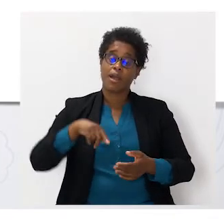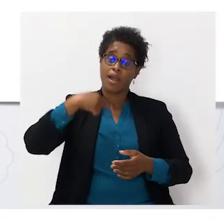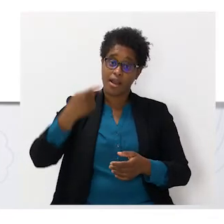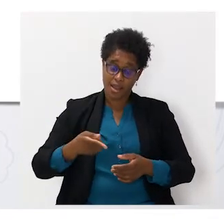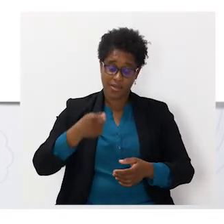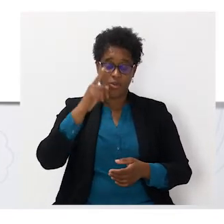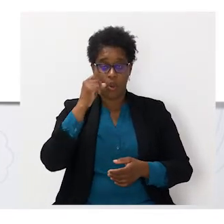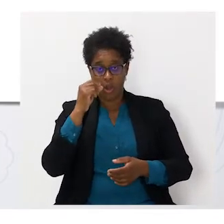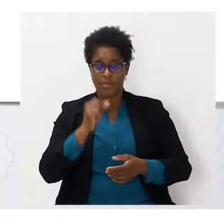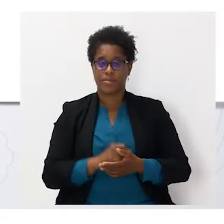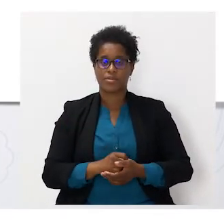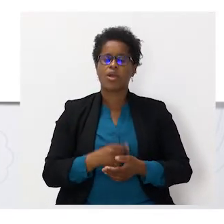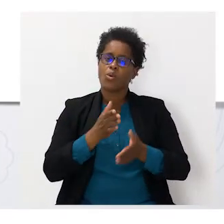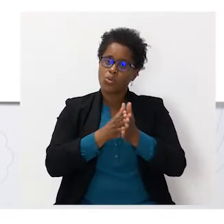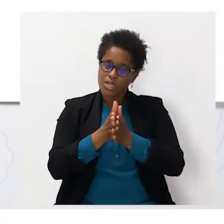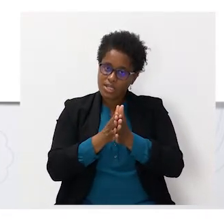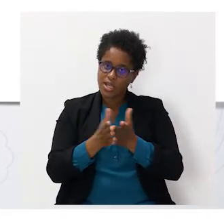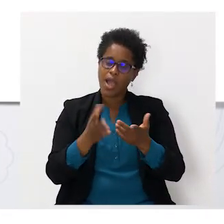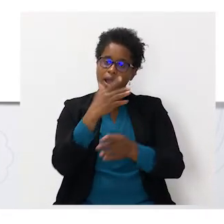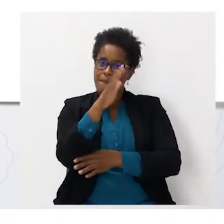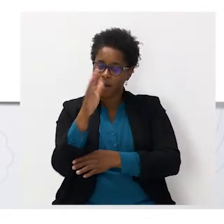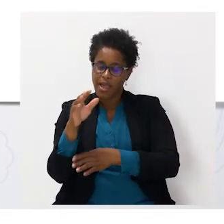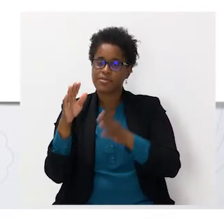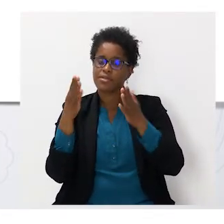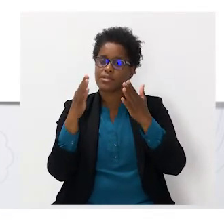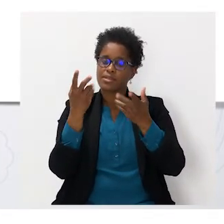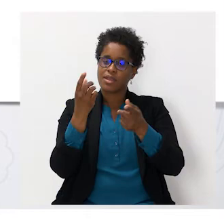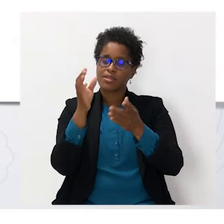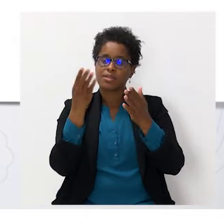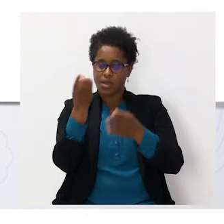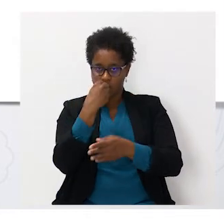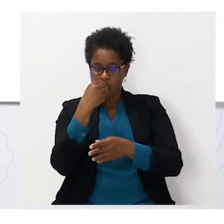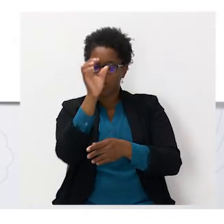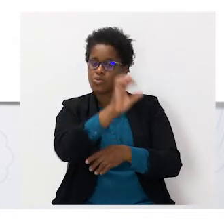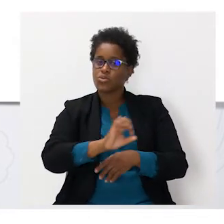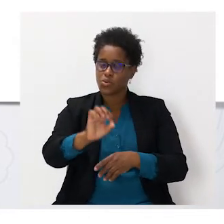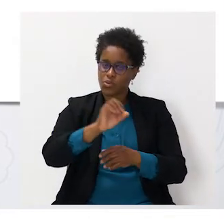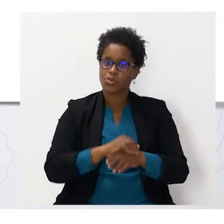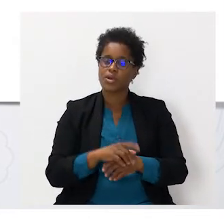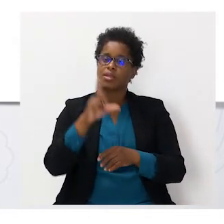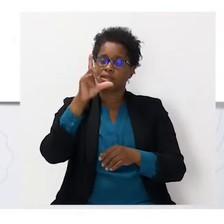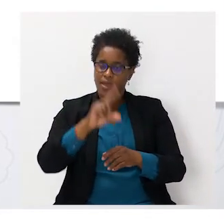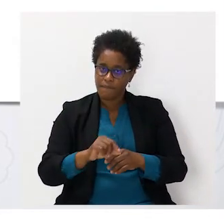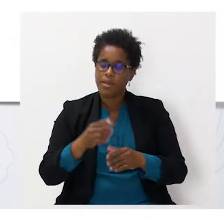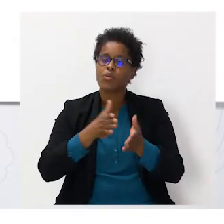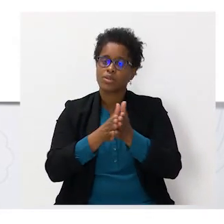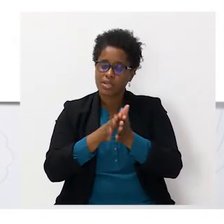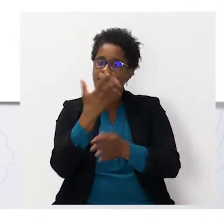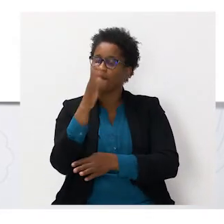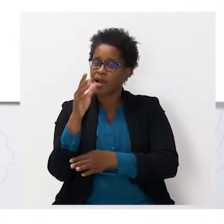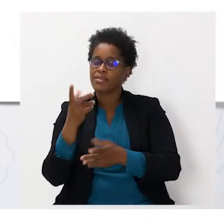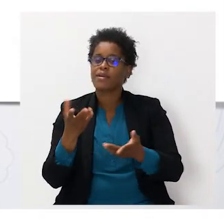do homem utilizar a planta na sua alimentação, também a utiliza